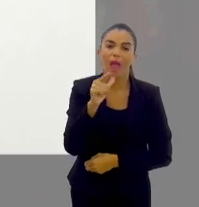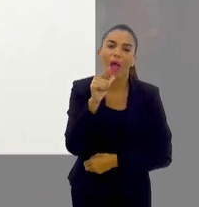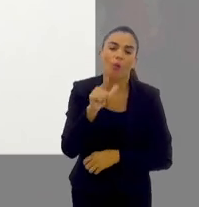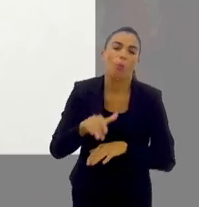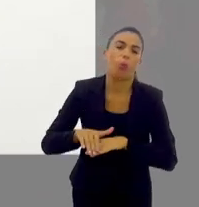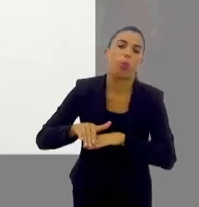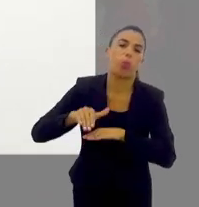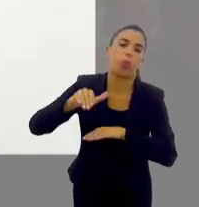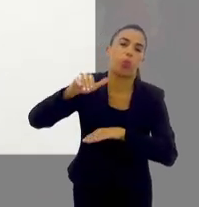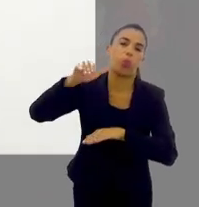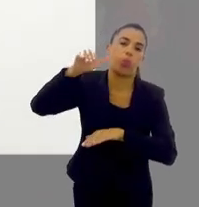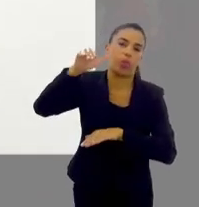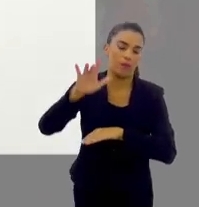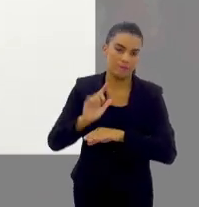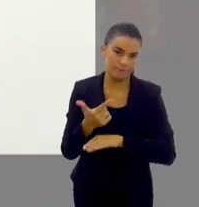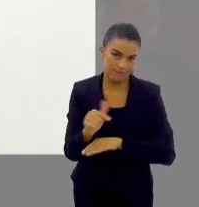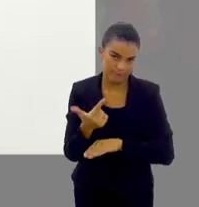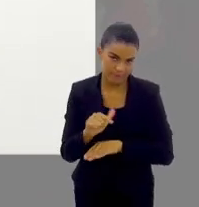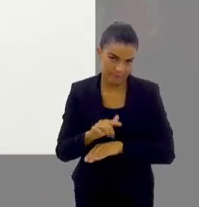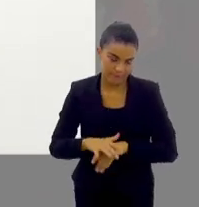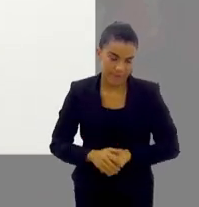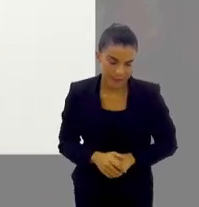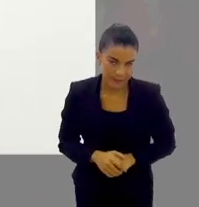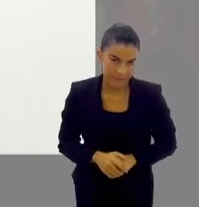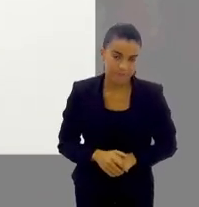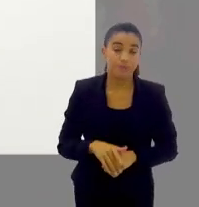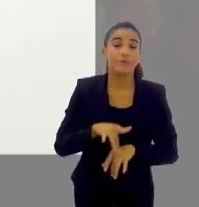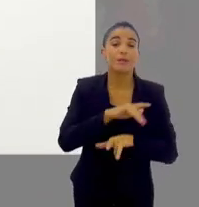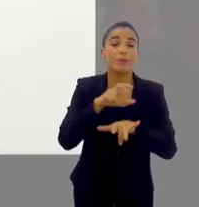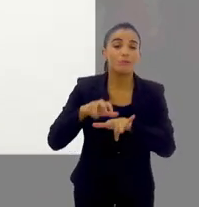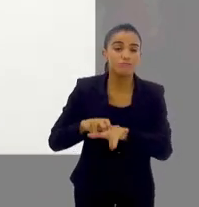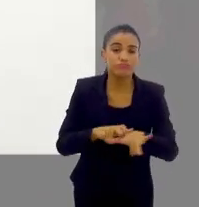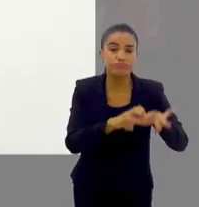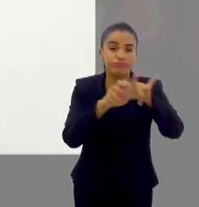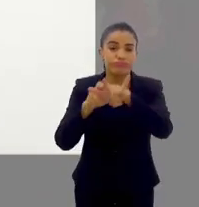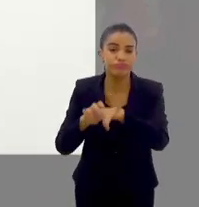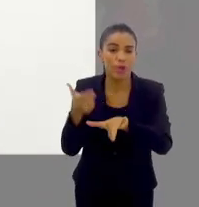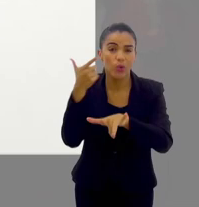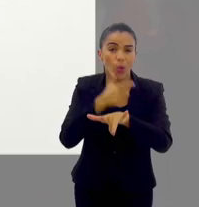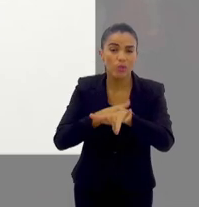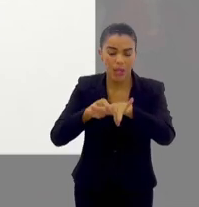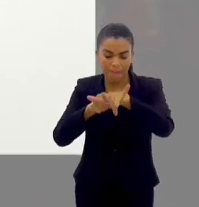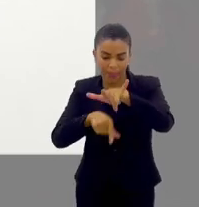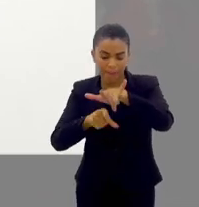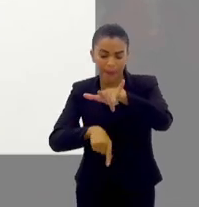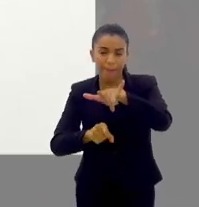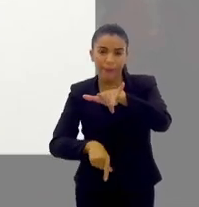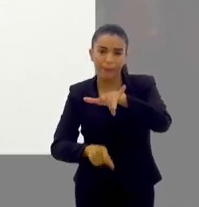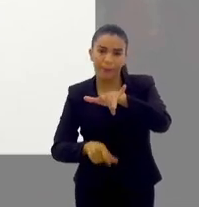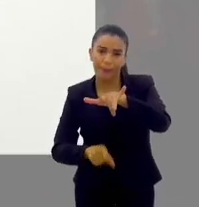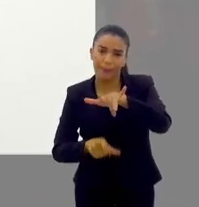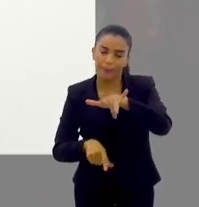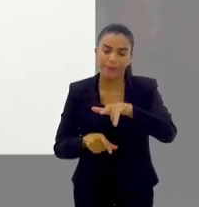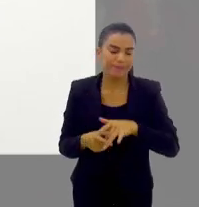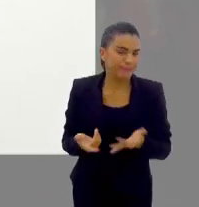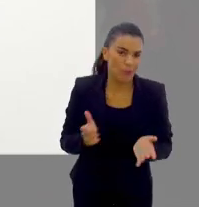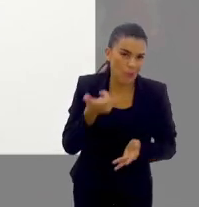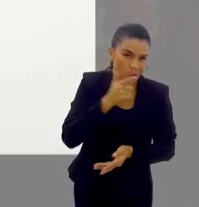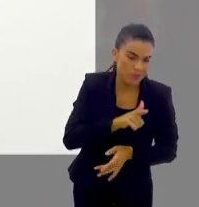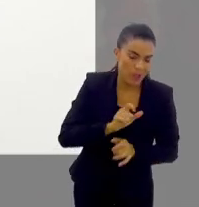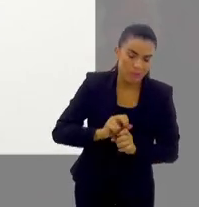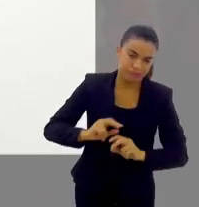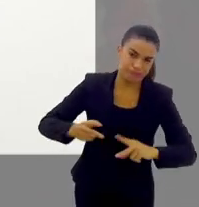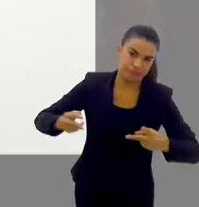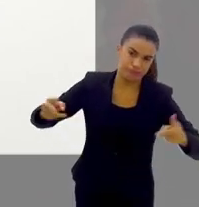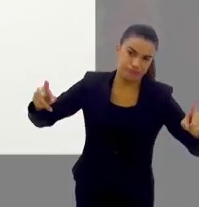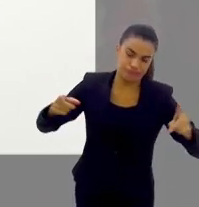água parada ali, o mosquito, por sua vez, não consegue fazer o ciclo dele lá. É bastando